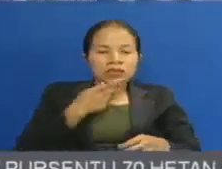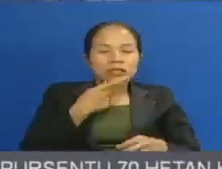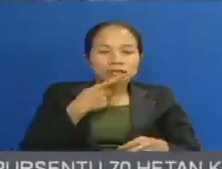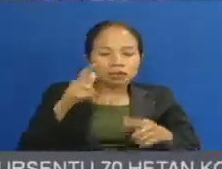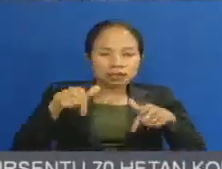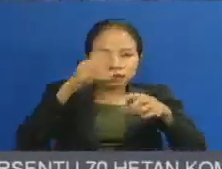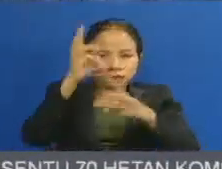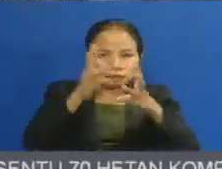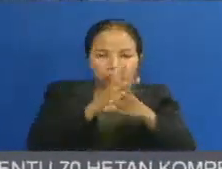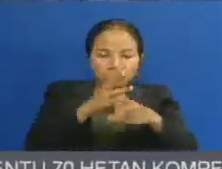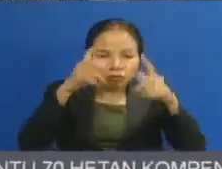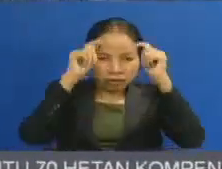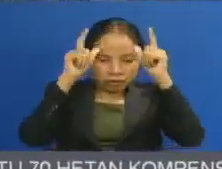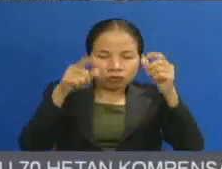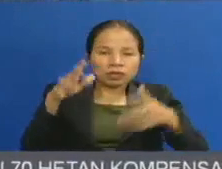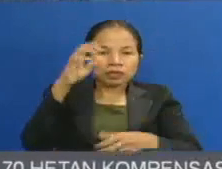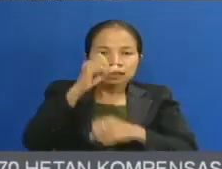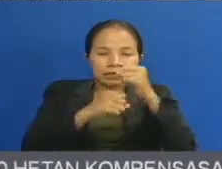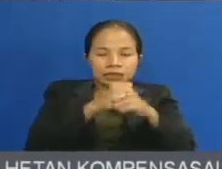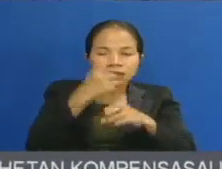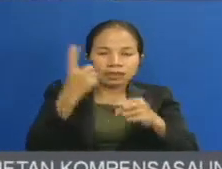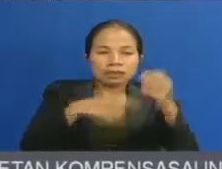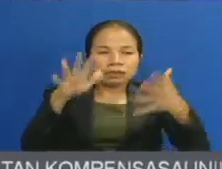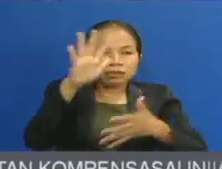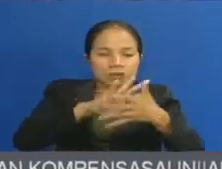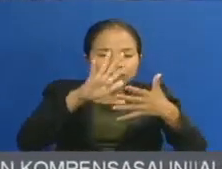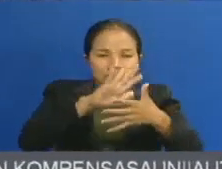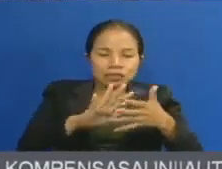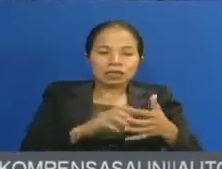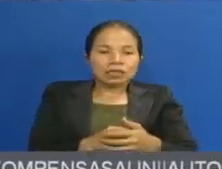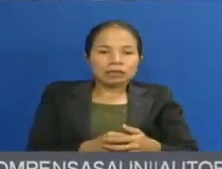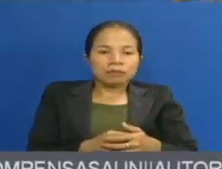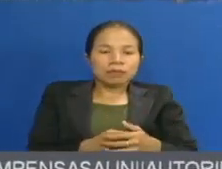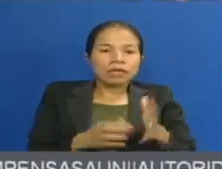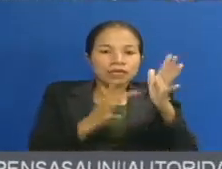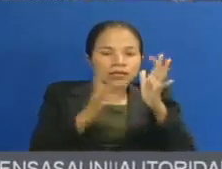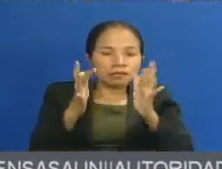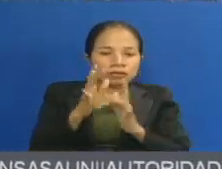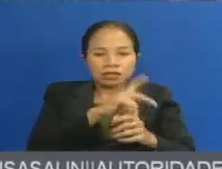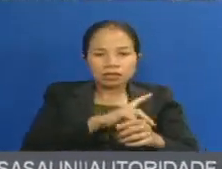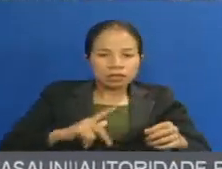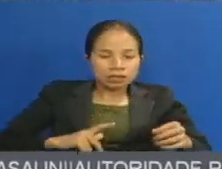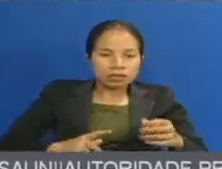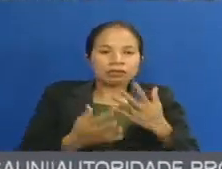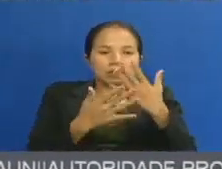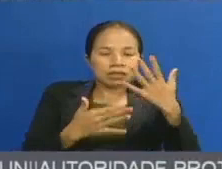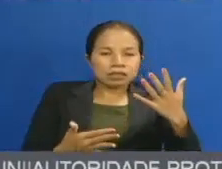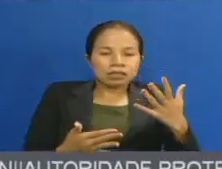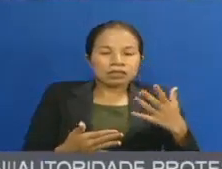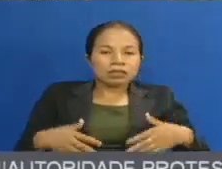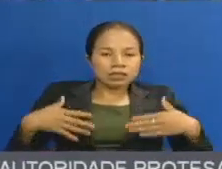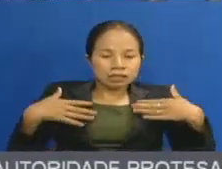Timor-Leste, Cadatinan sempre celebra a solenidade de Cristo futar e sinoran. Padre Justino Tane